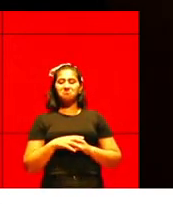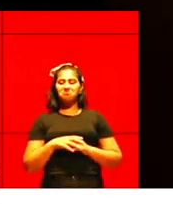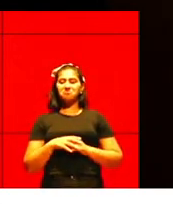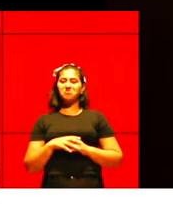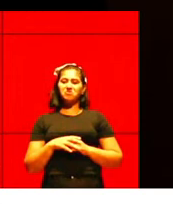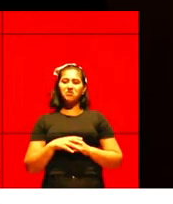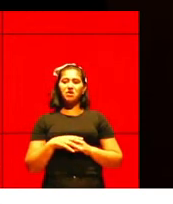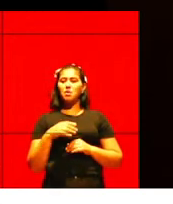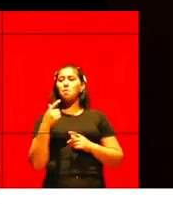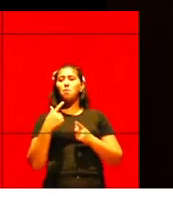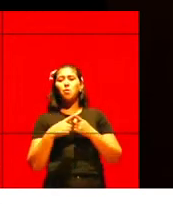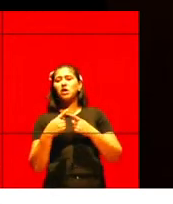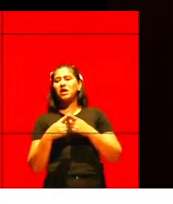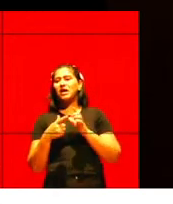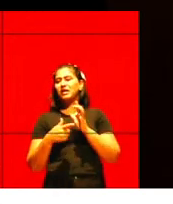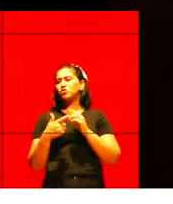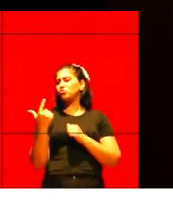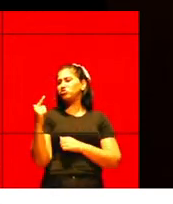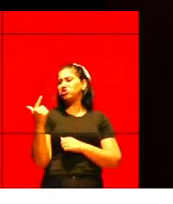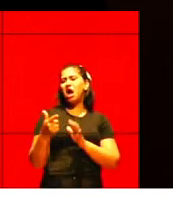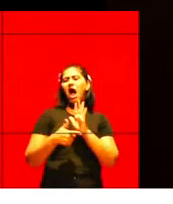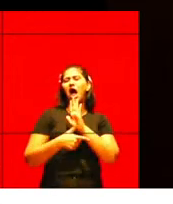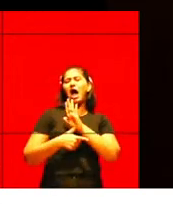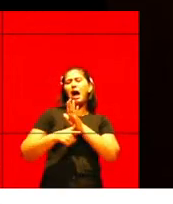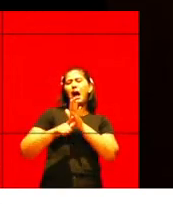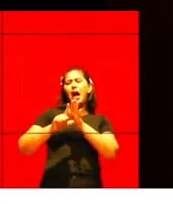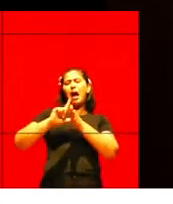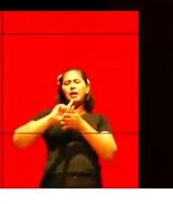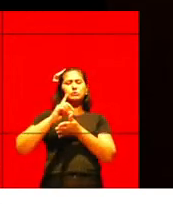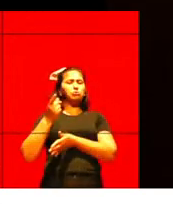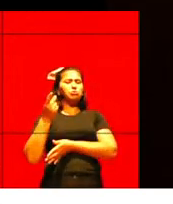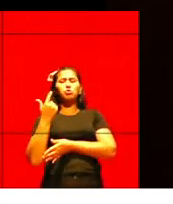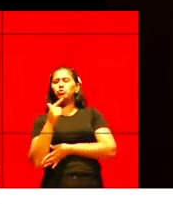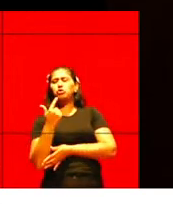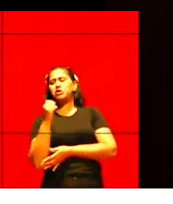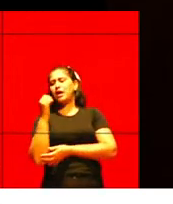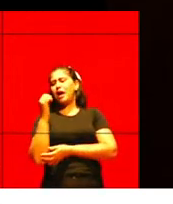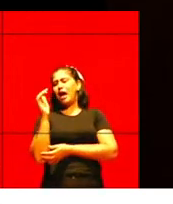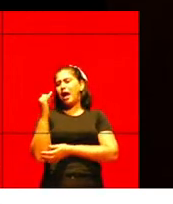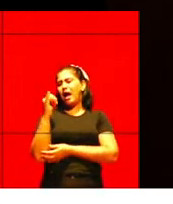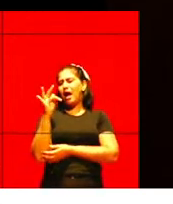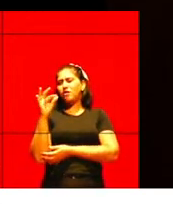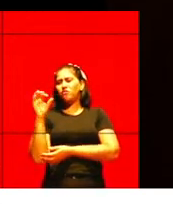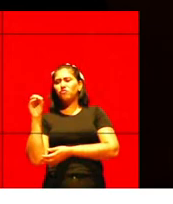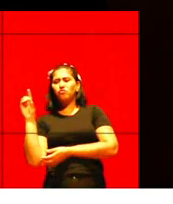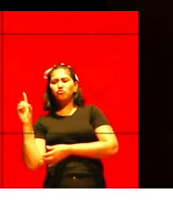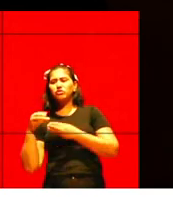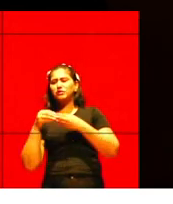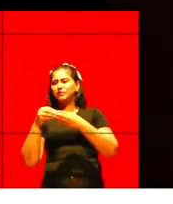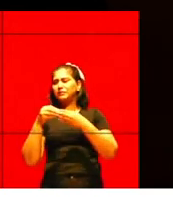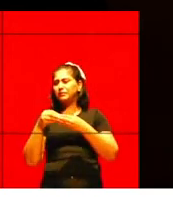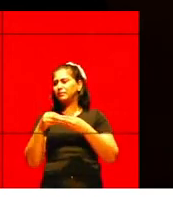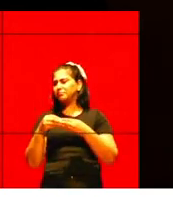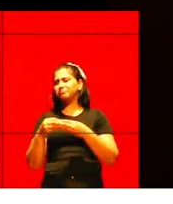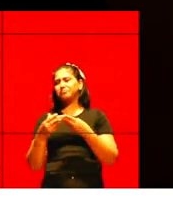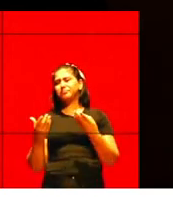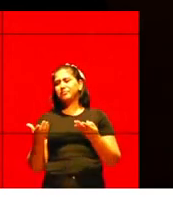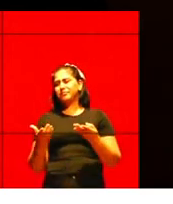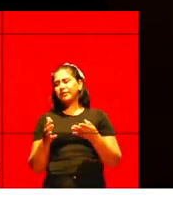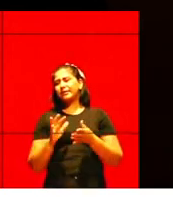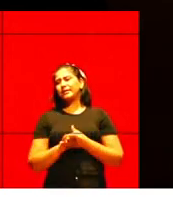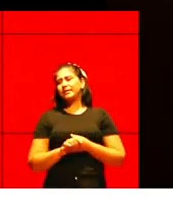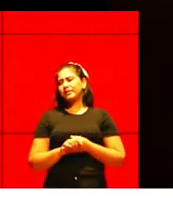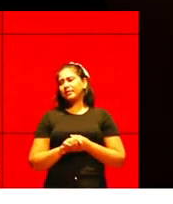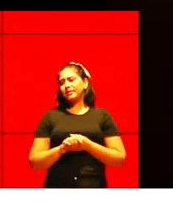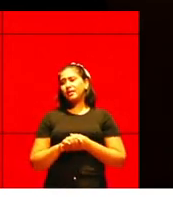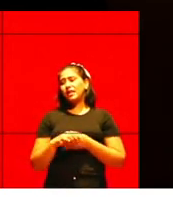tínhamos iFood, quando nós não conseguíamos pedir uma pizza e nem precisava, só chegava na porta de casa e pegava